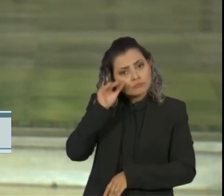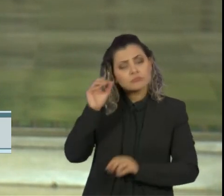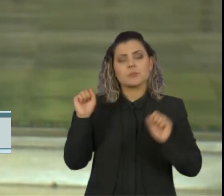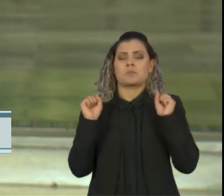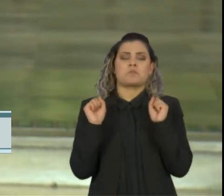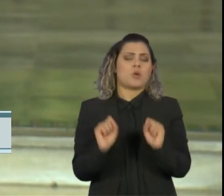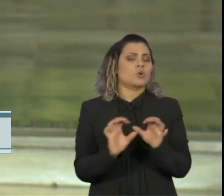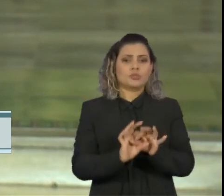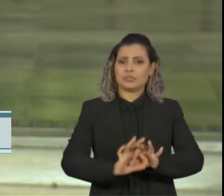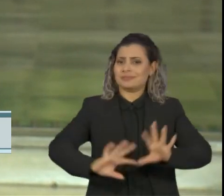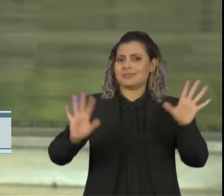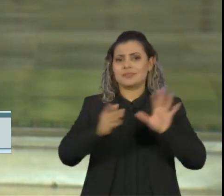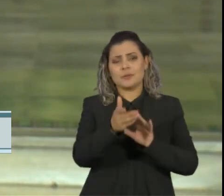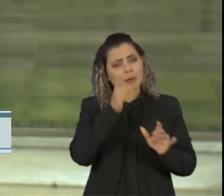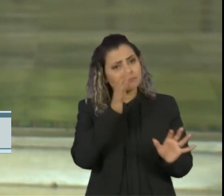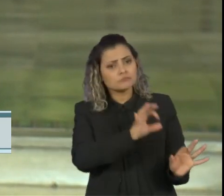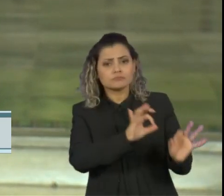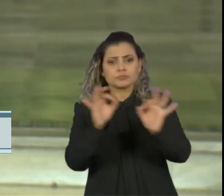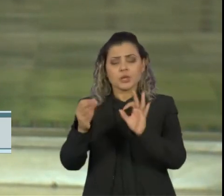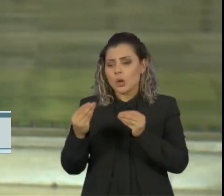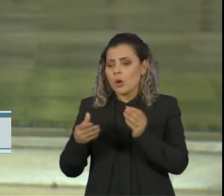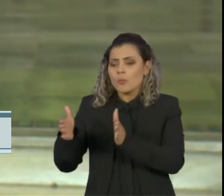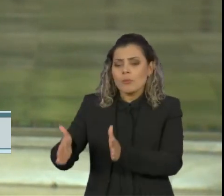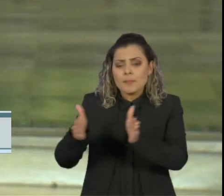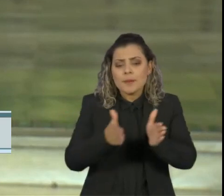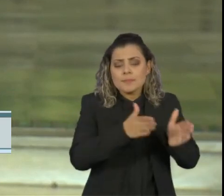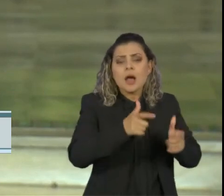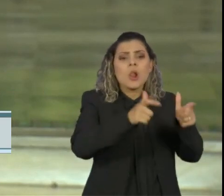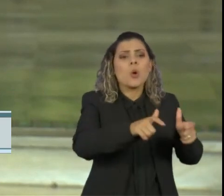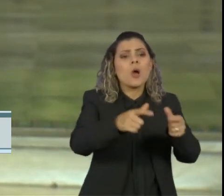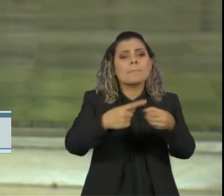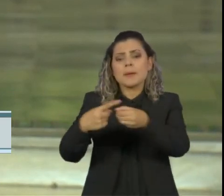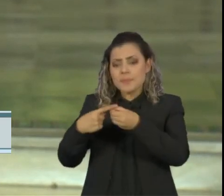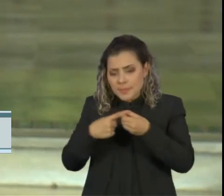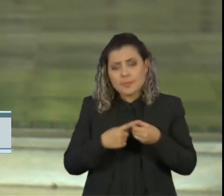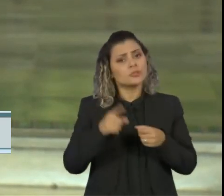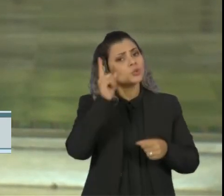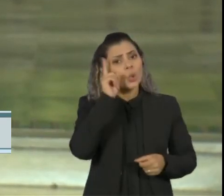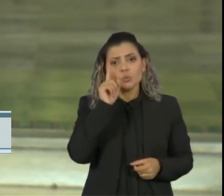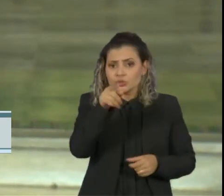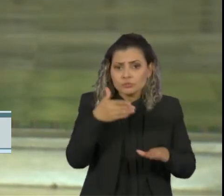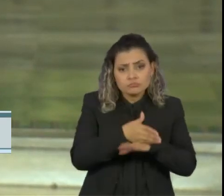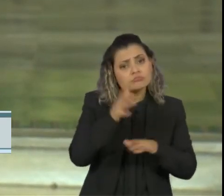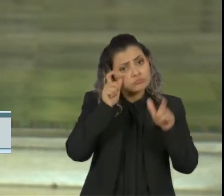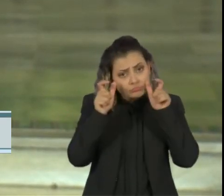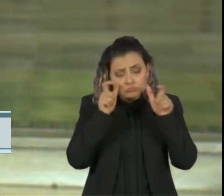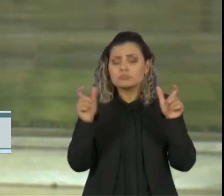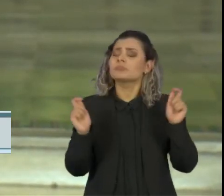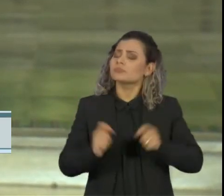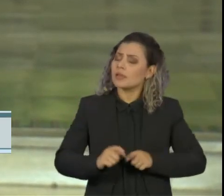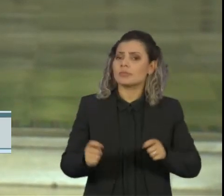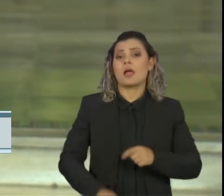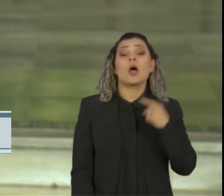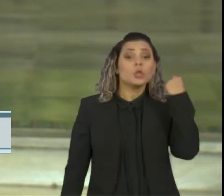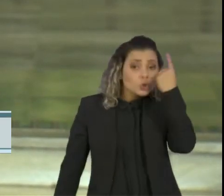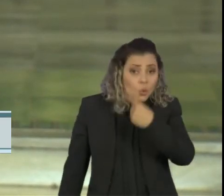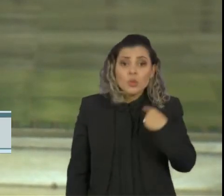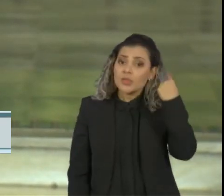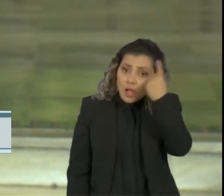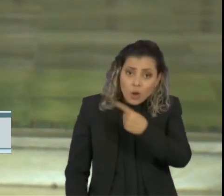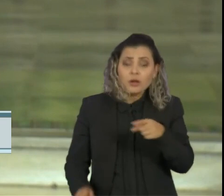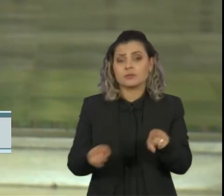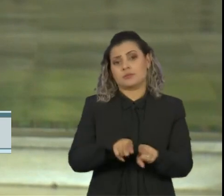podem acompanhar a sua evolução diariamente, aliás, podem acompanhar a sua evolução a cada hora,